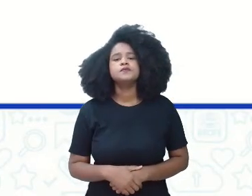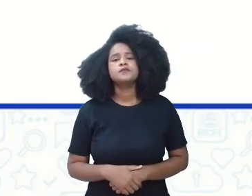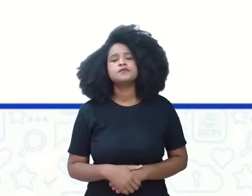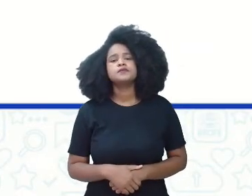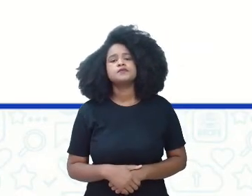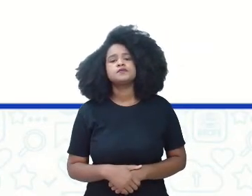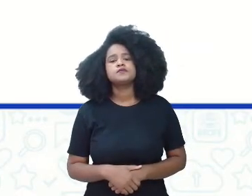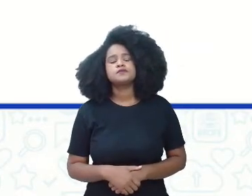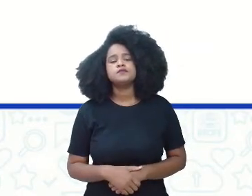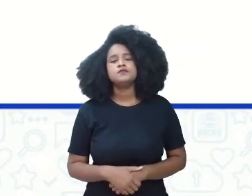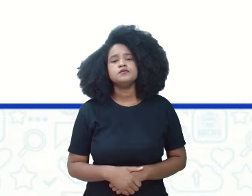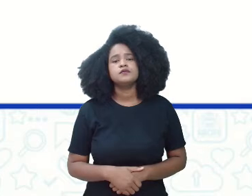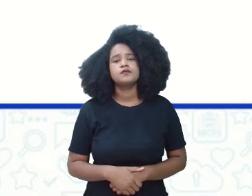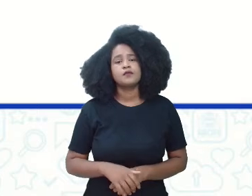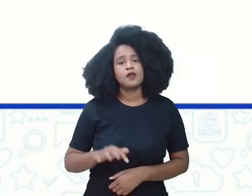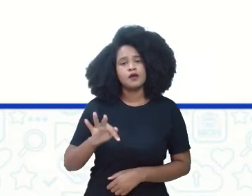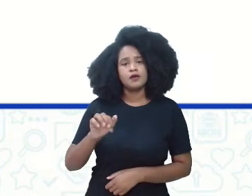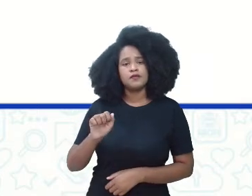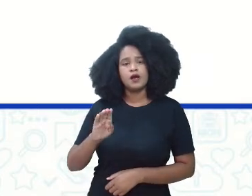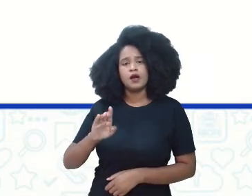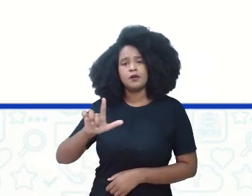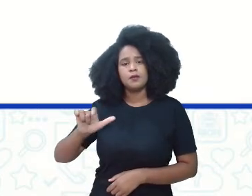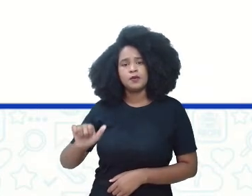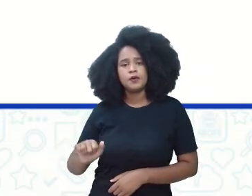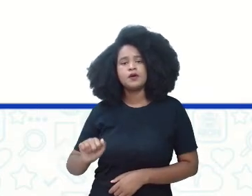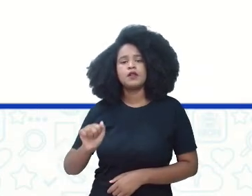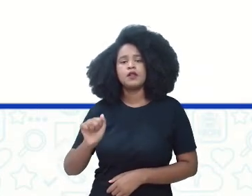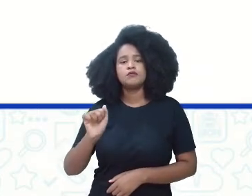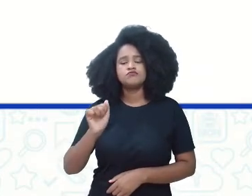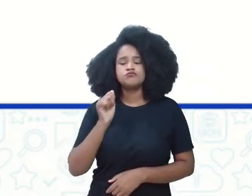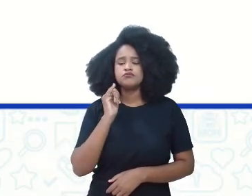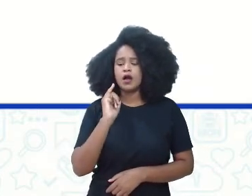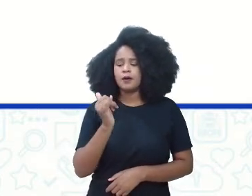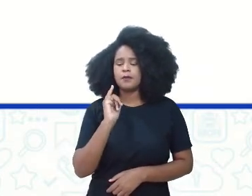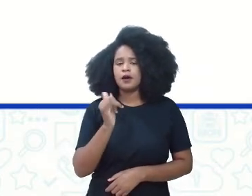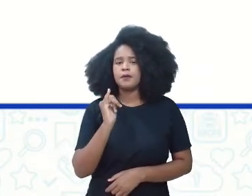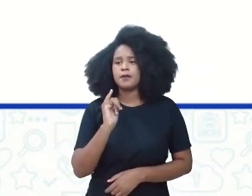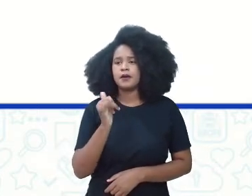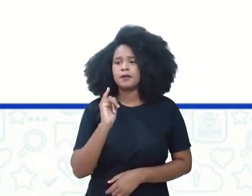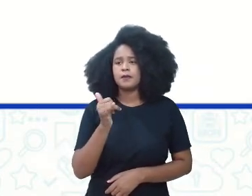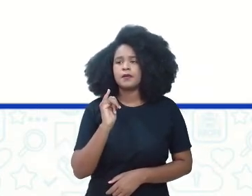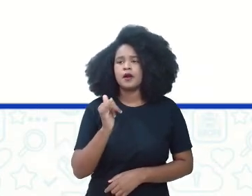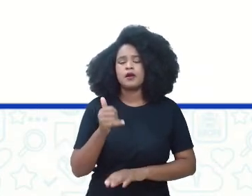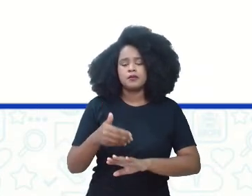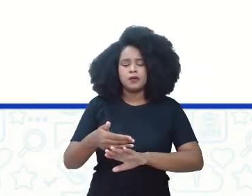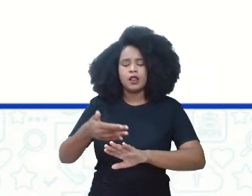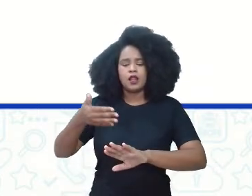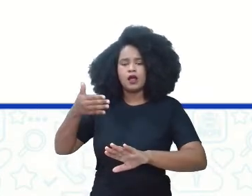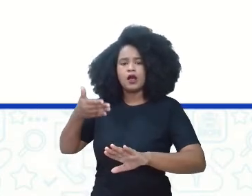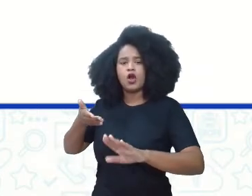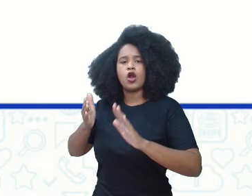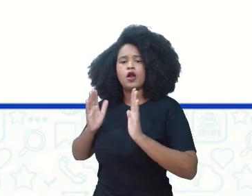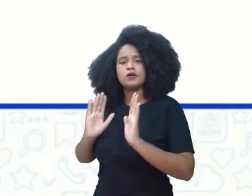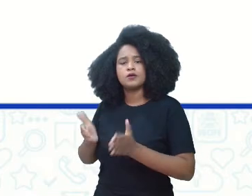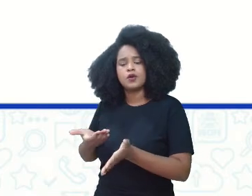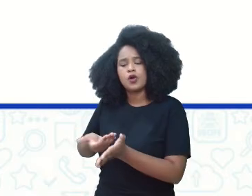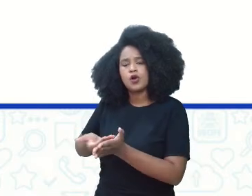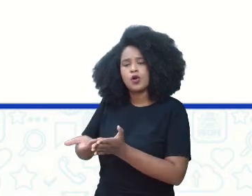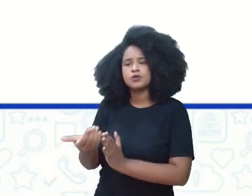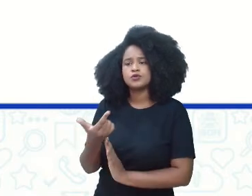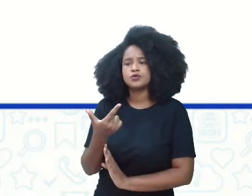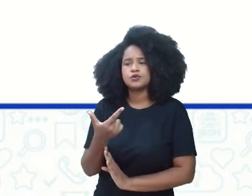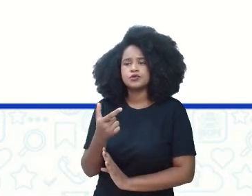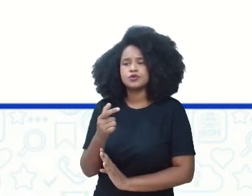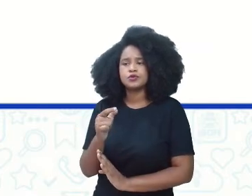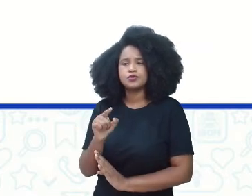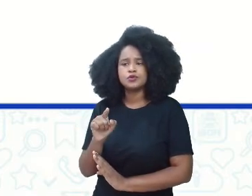são contadas mais ou menos 2.800 anos. Olha quanto tempo,